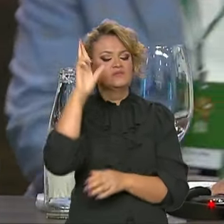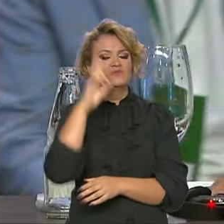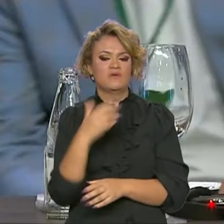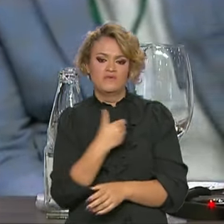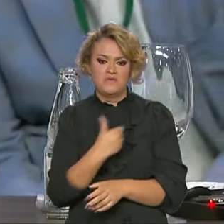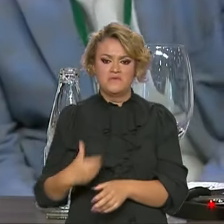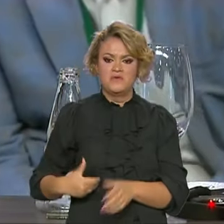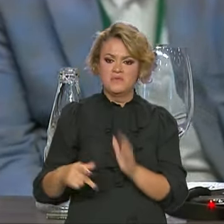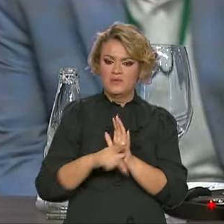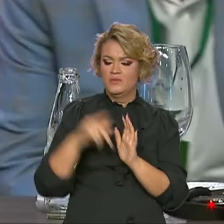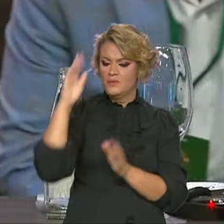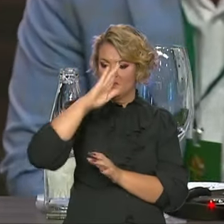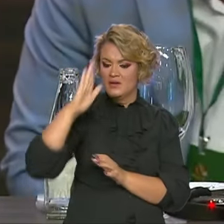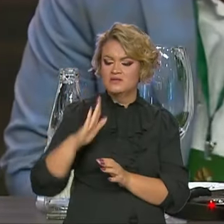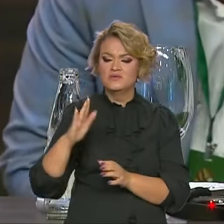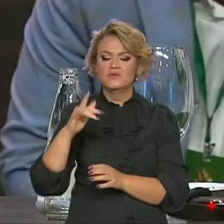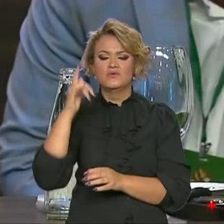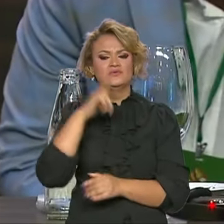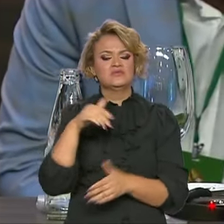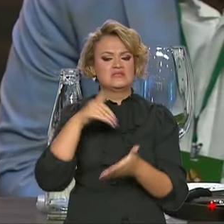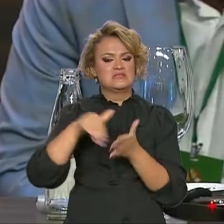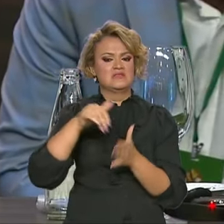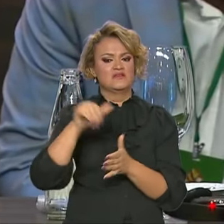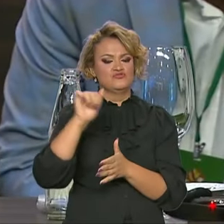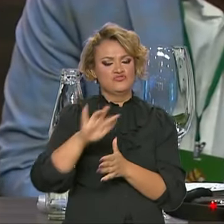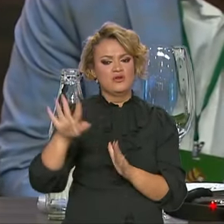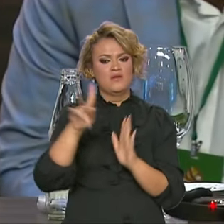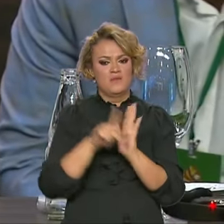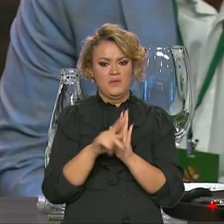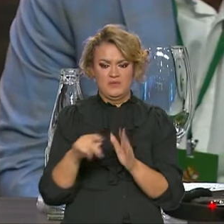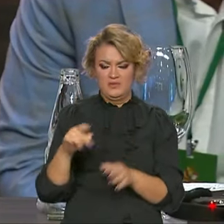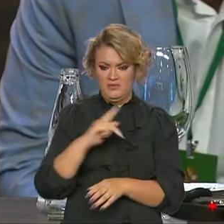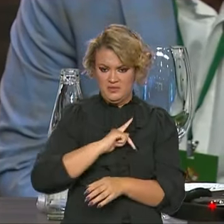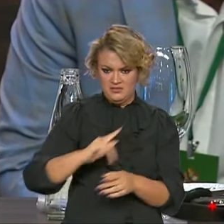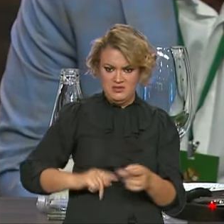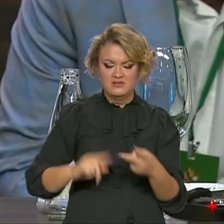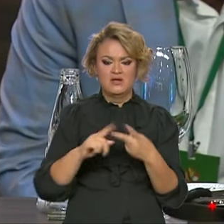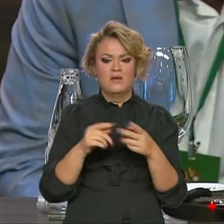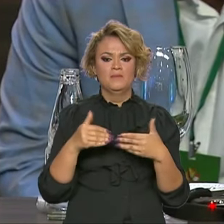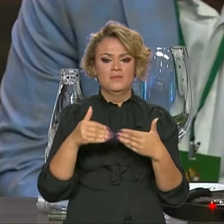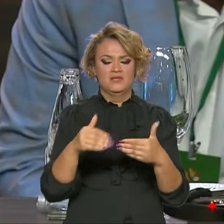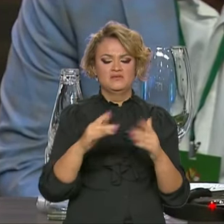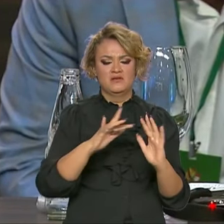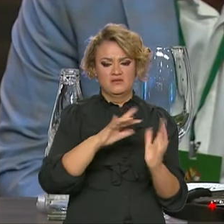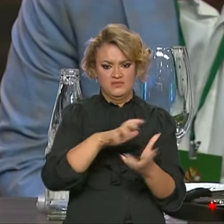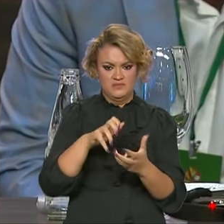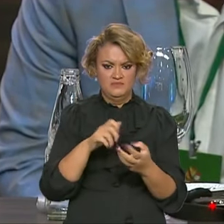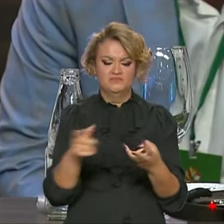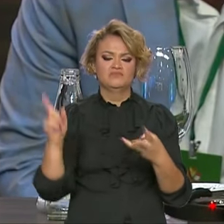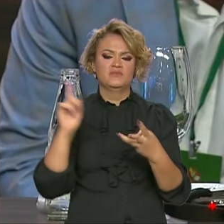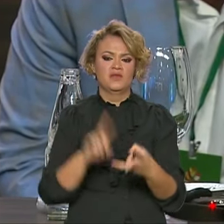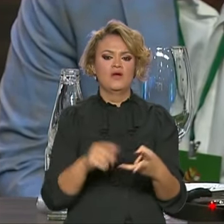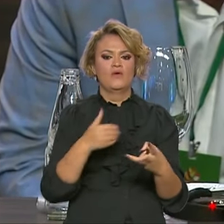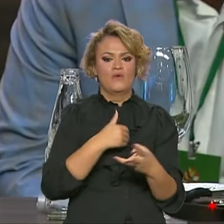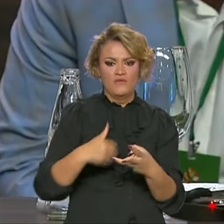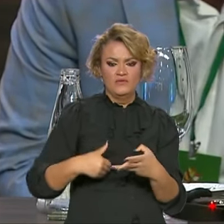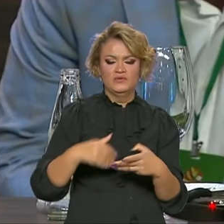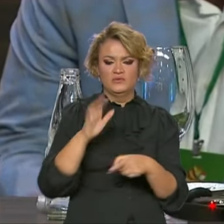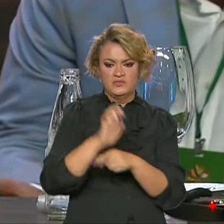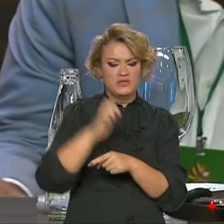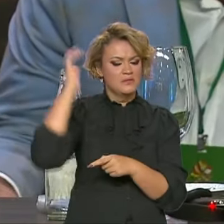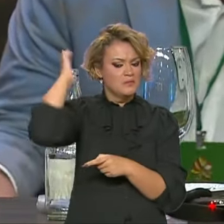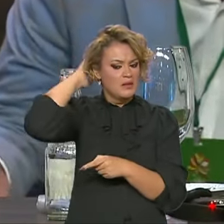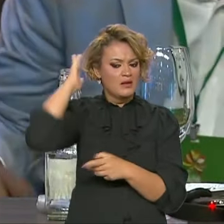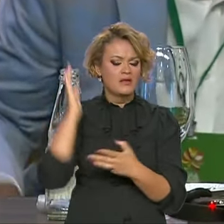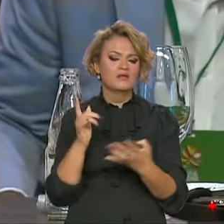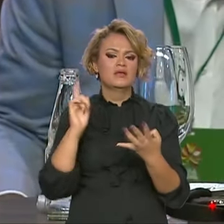governo brasileiro, através da Secretaria-Geral da Presidência da República, do Ministério das Relações Exteriores, do Governo do Estado do